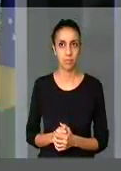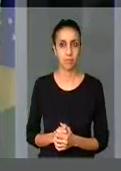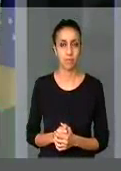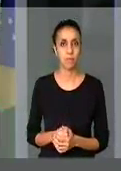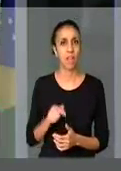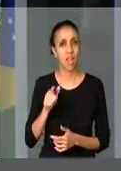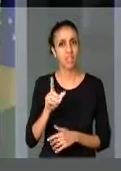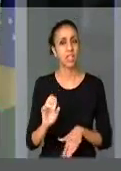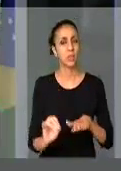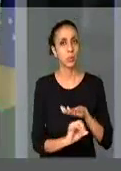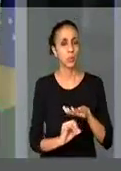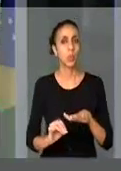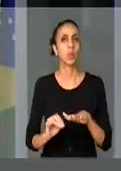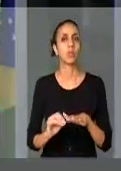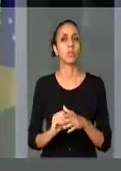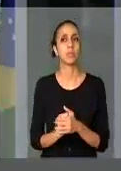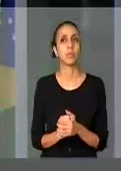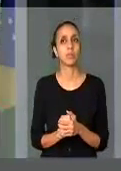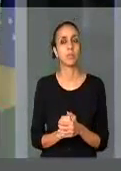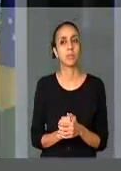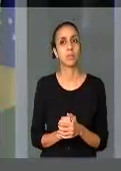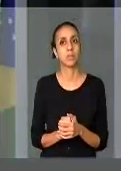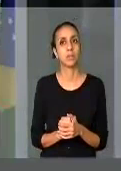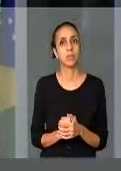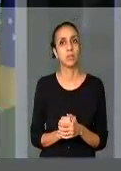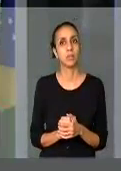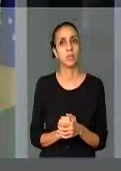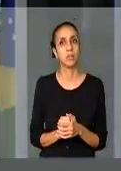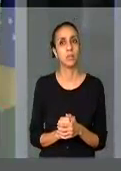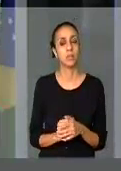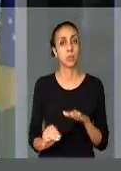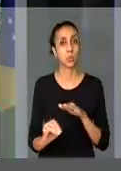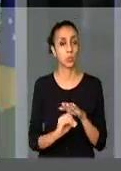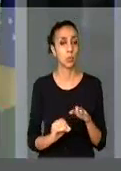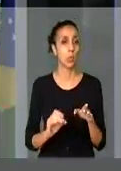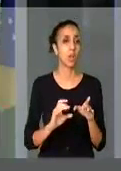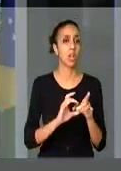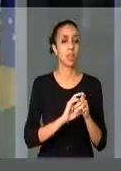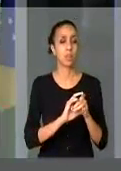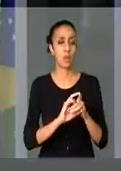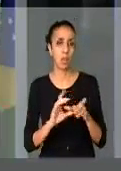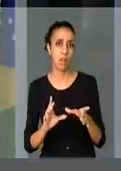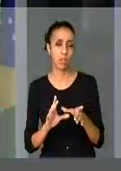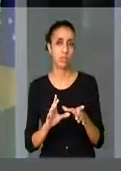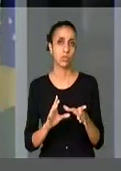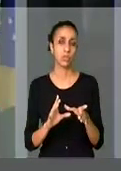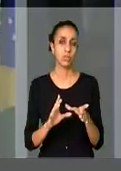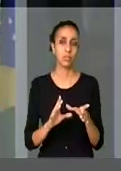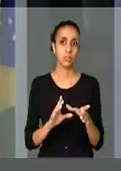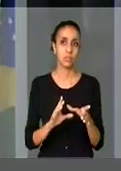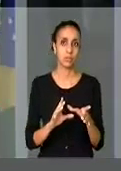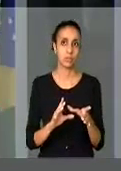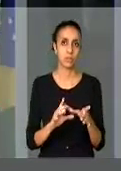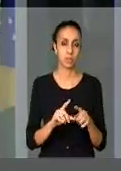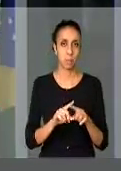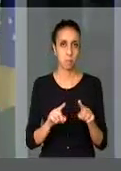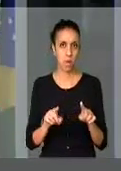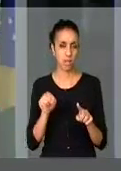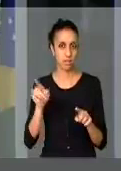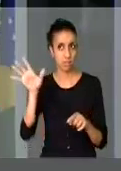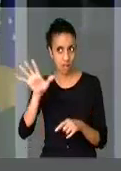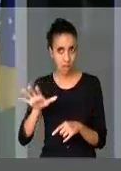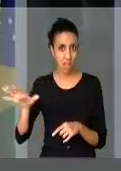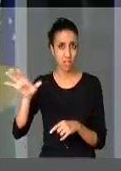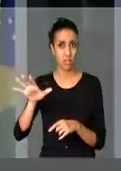instituições democráticas, não parece ter muito valor em uma região